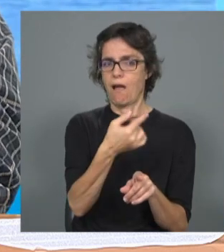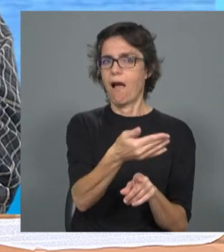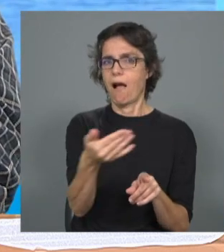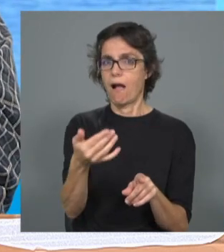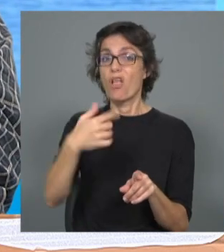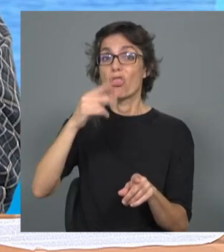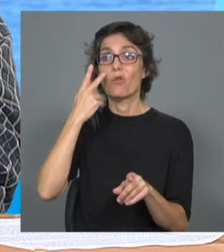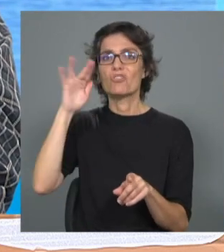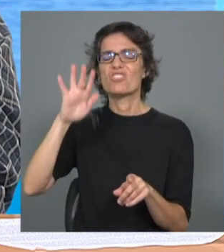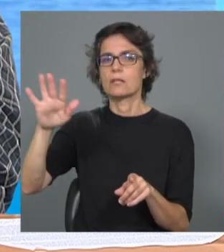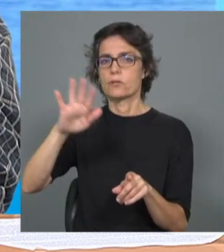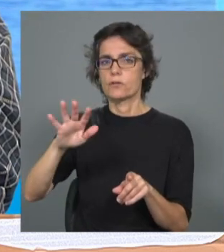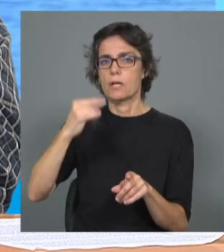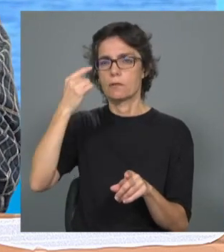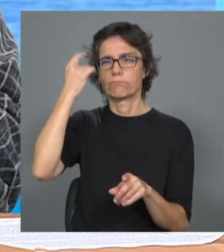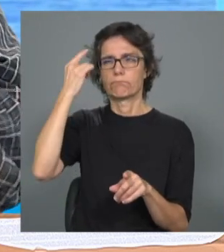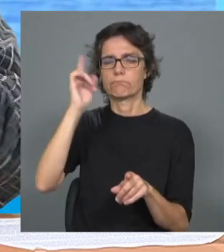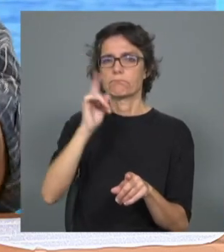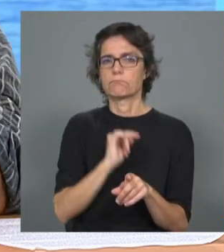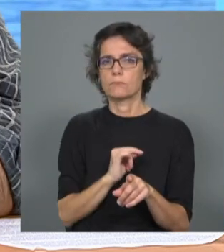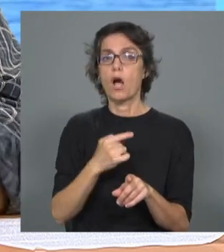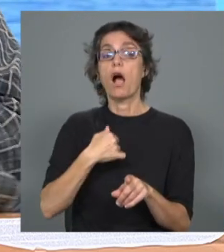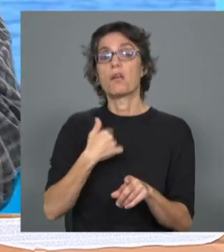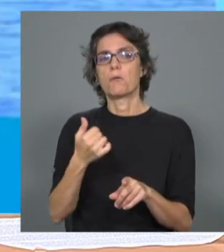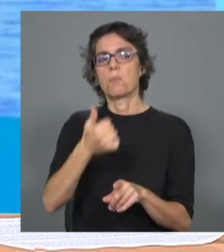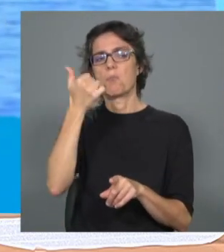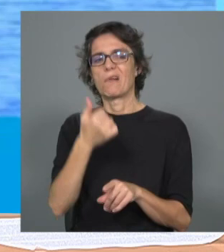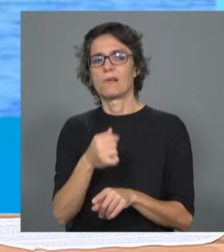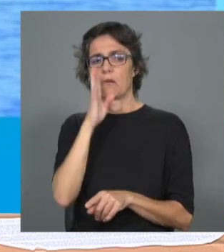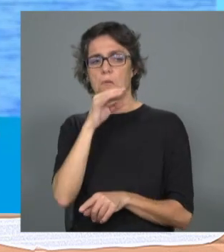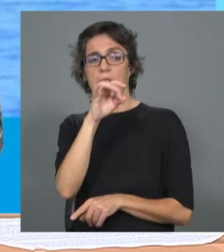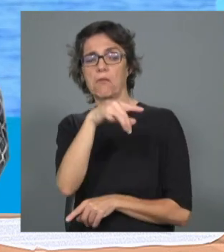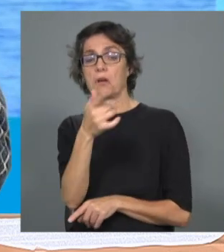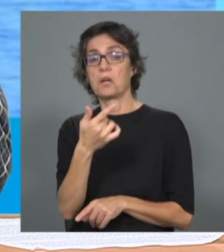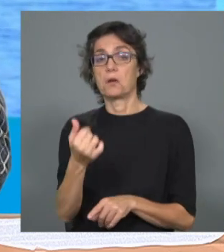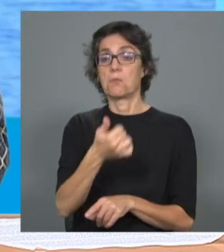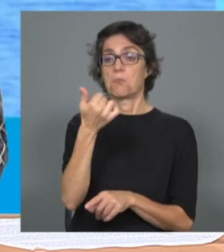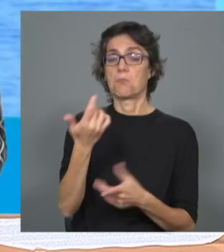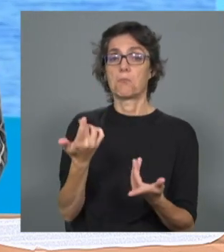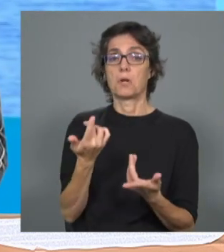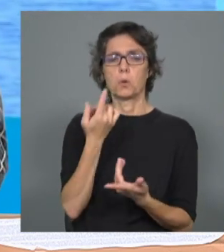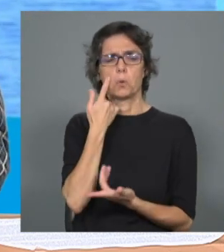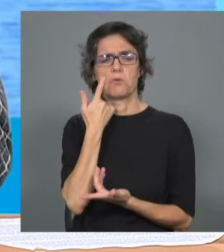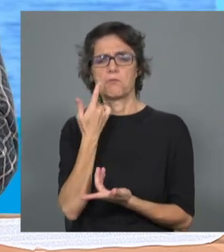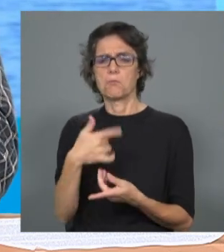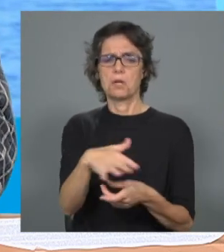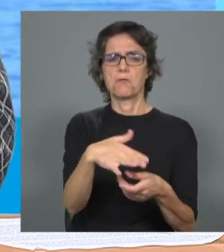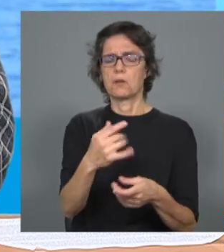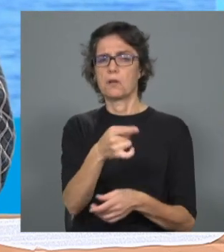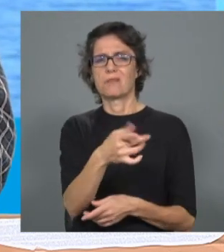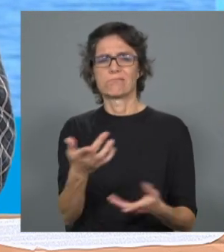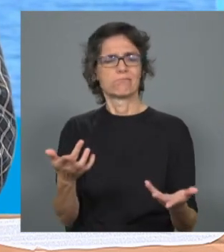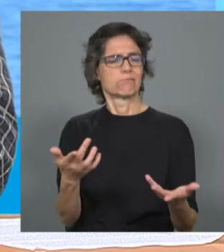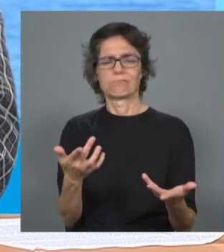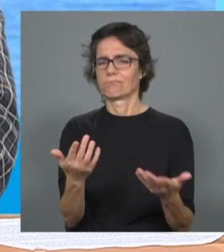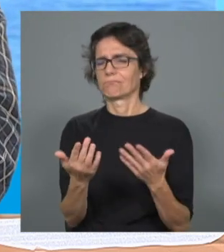estrangeiros, muitas vezes acabamos por pensar, sou melhor que os outros, estudei mais que os outros, tenho um melhor conhecimento da realidade que os outros. Isso não